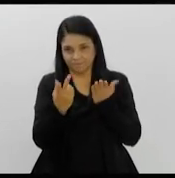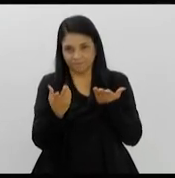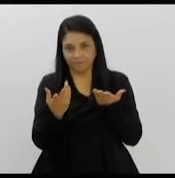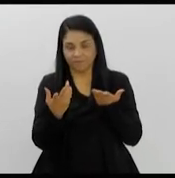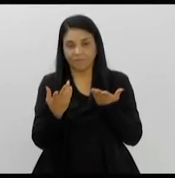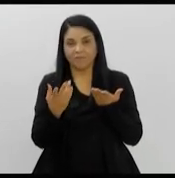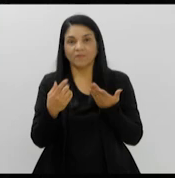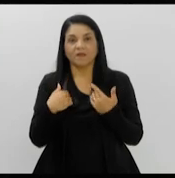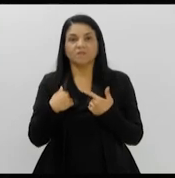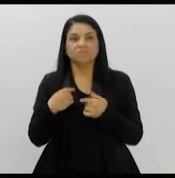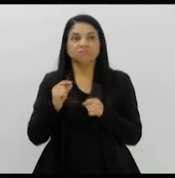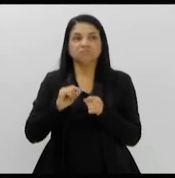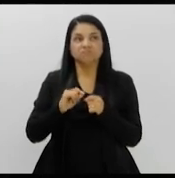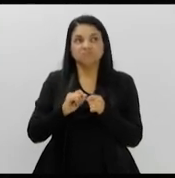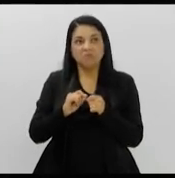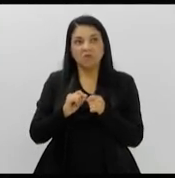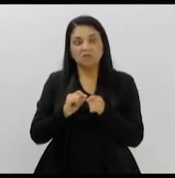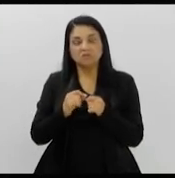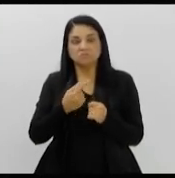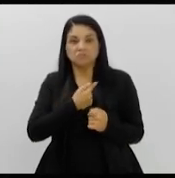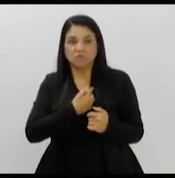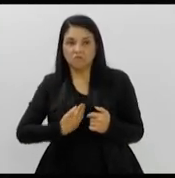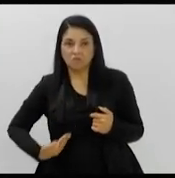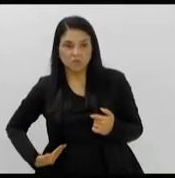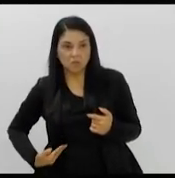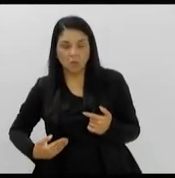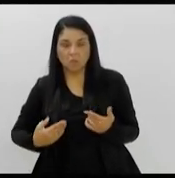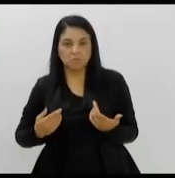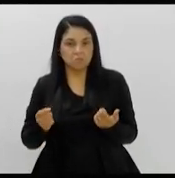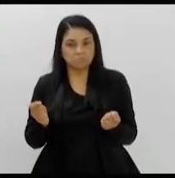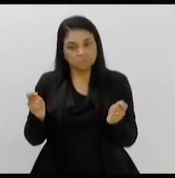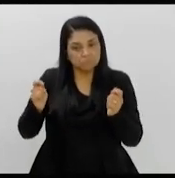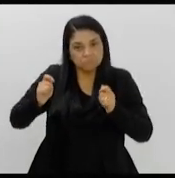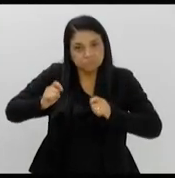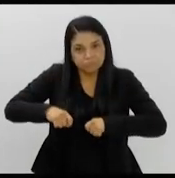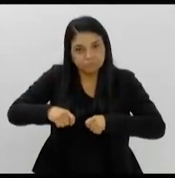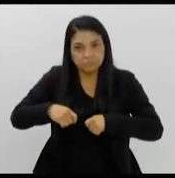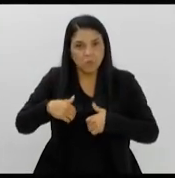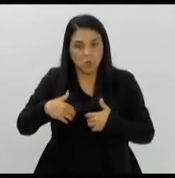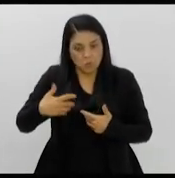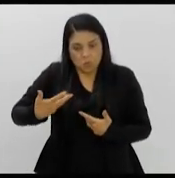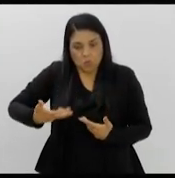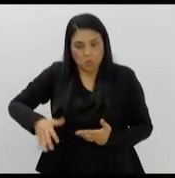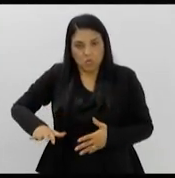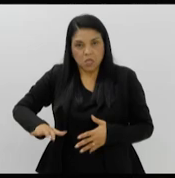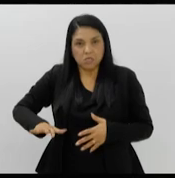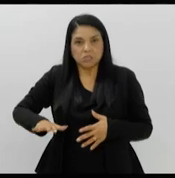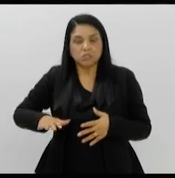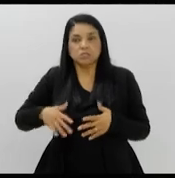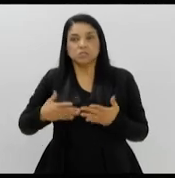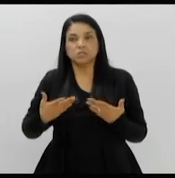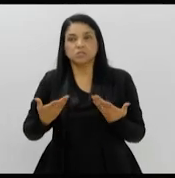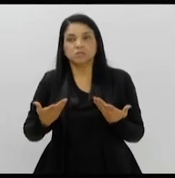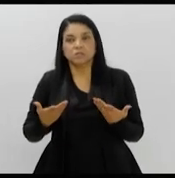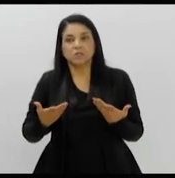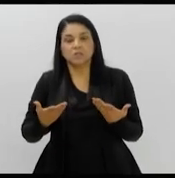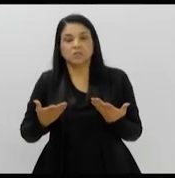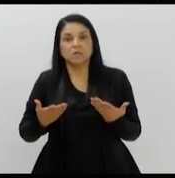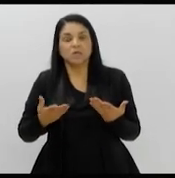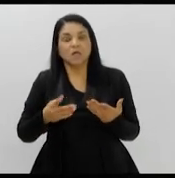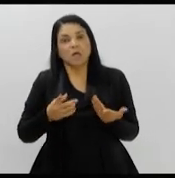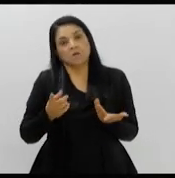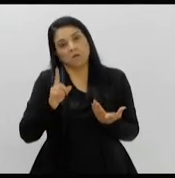porque faltou competência redacional ou porque se cai o segundo decreto o primeiro Fica em